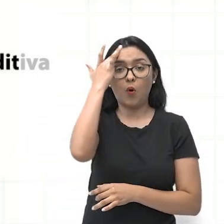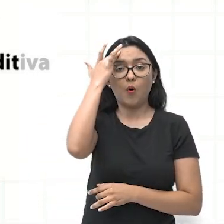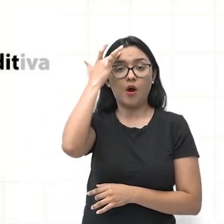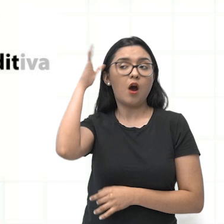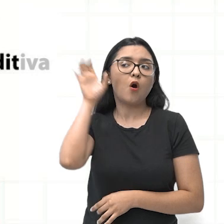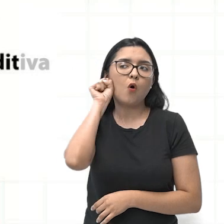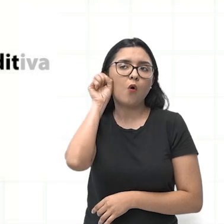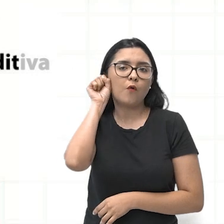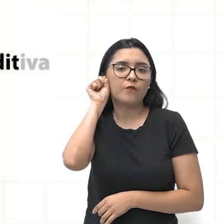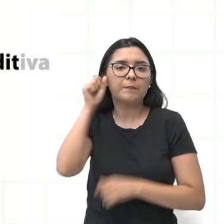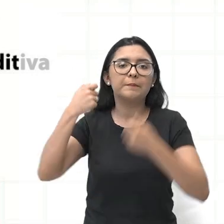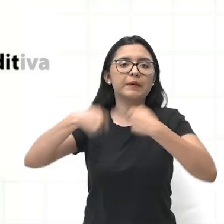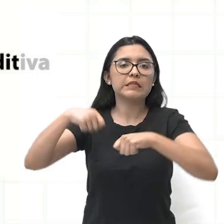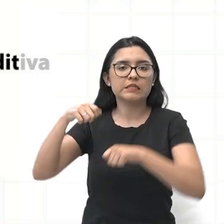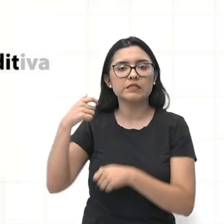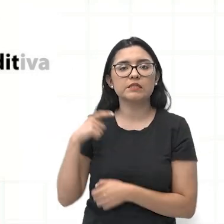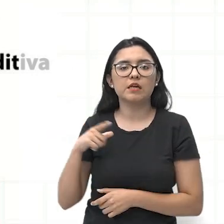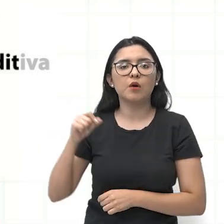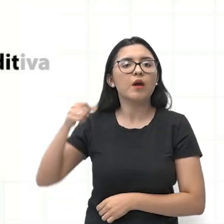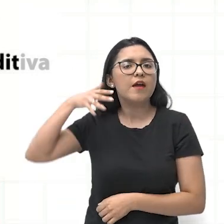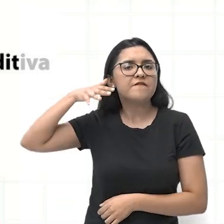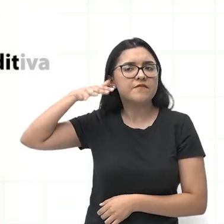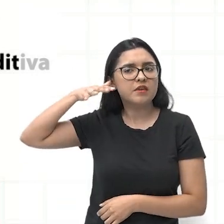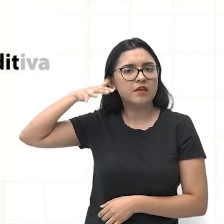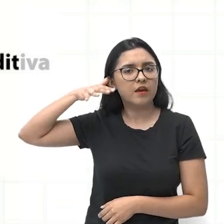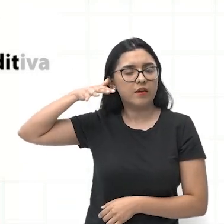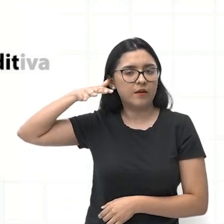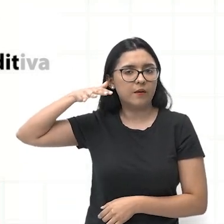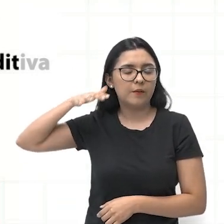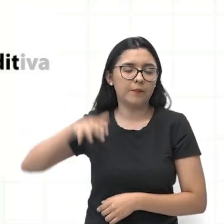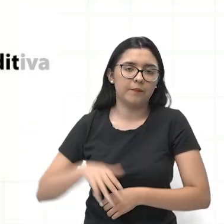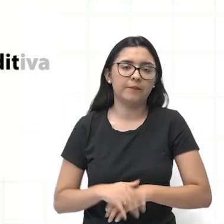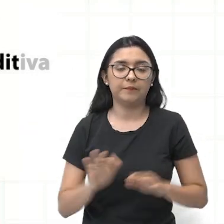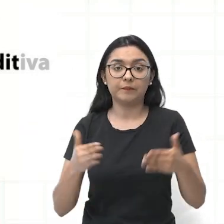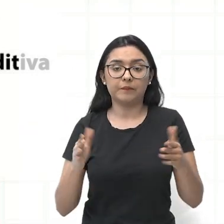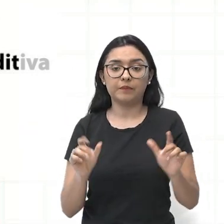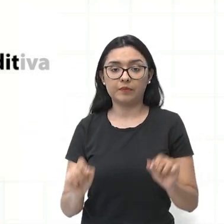está vibrando, certo? E aí, dentro da